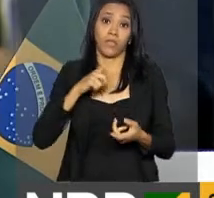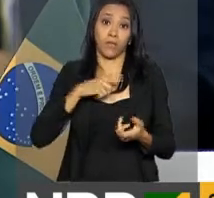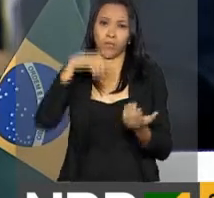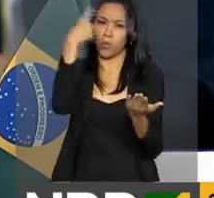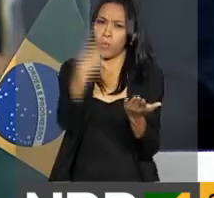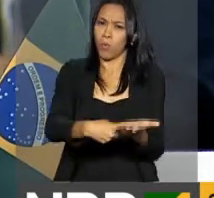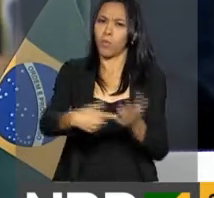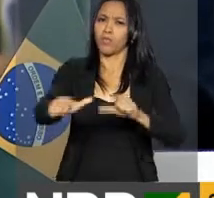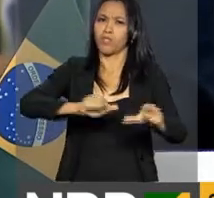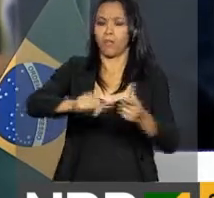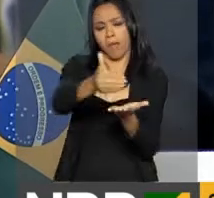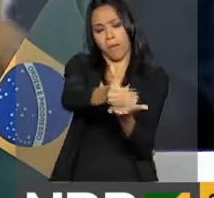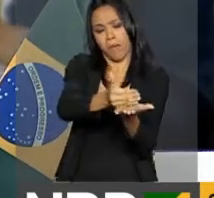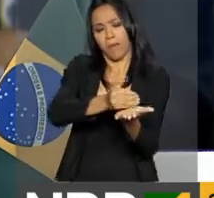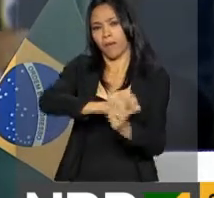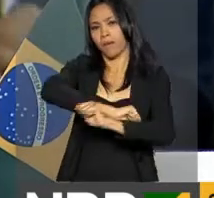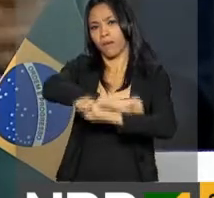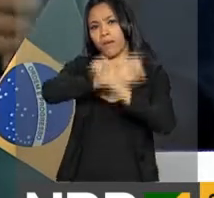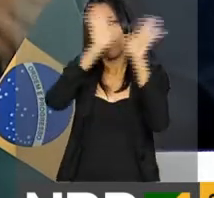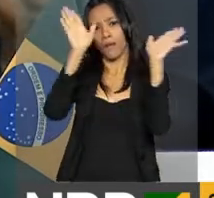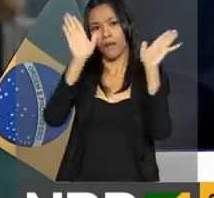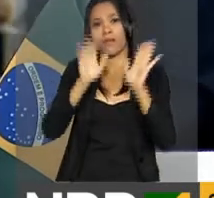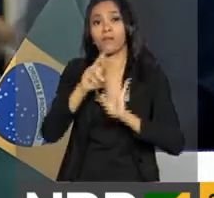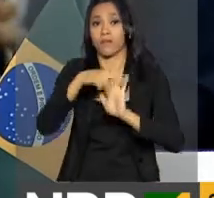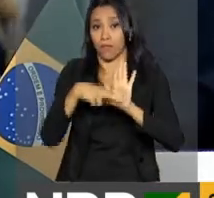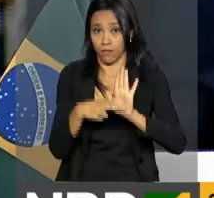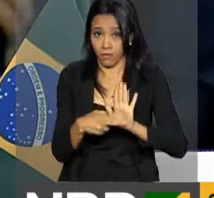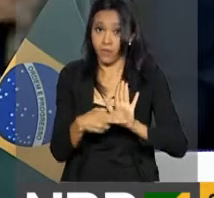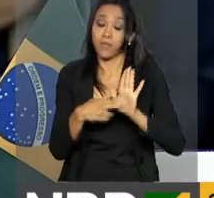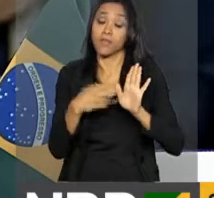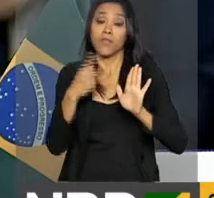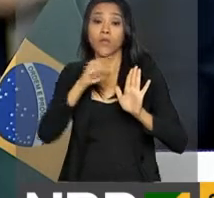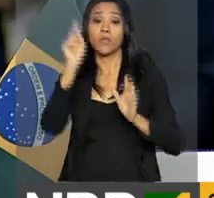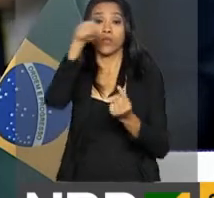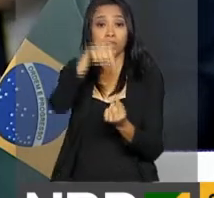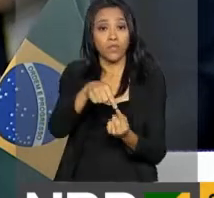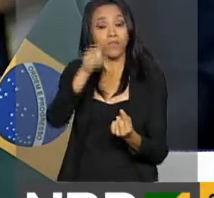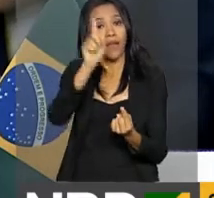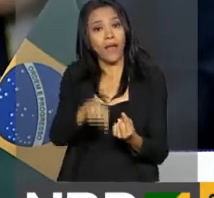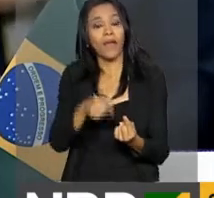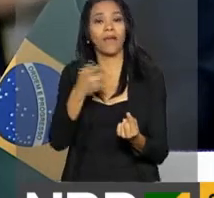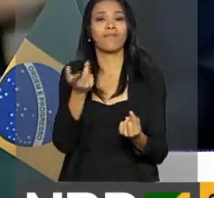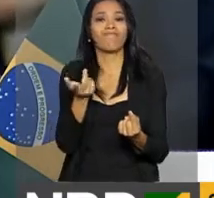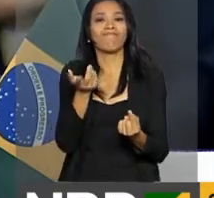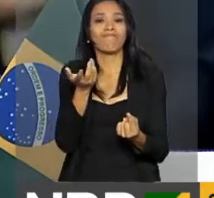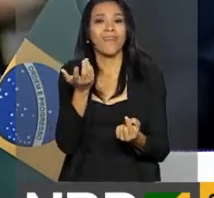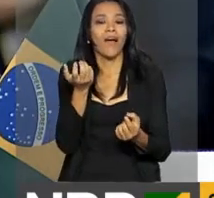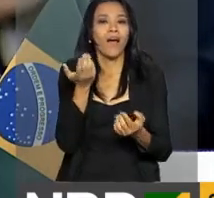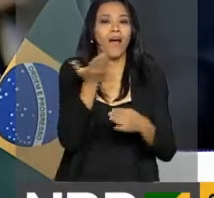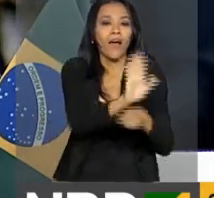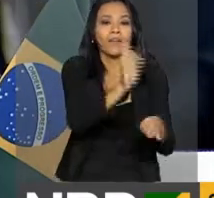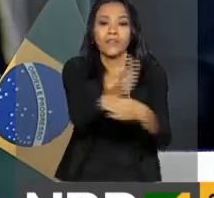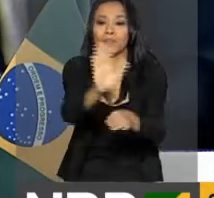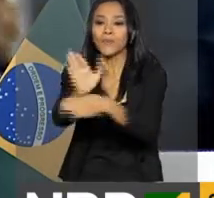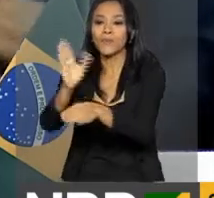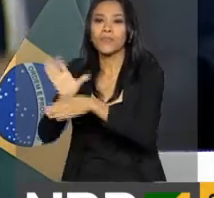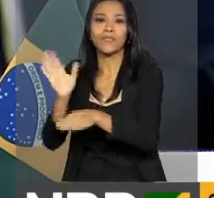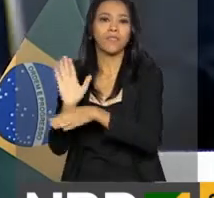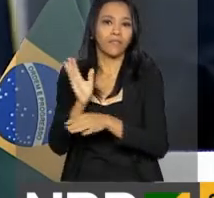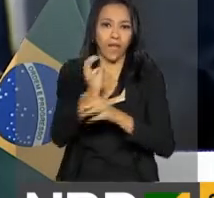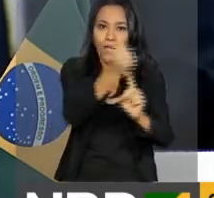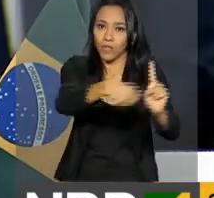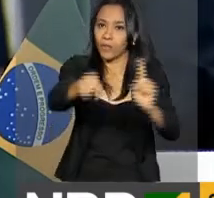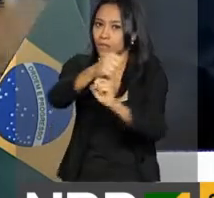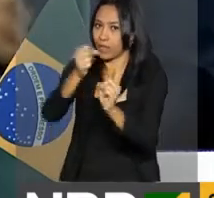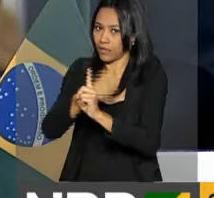trabalho muito bem definida, que busca atender aos anseios de nossas sociedades por mais